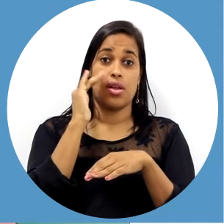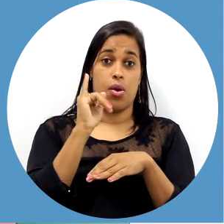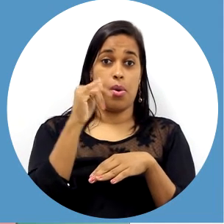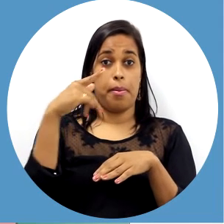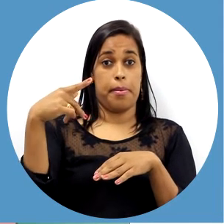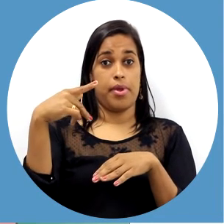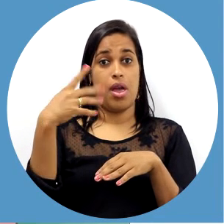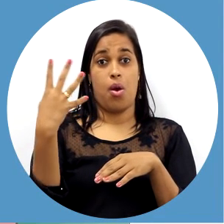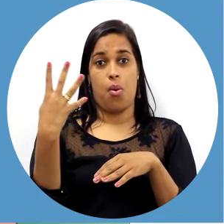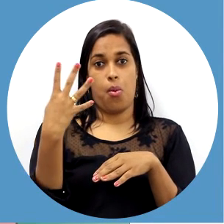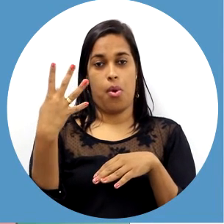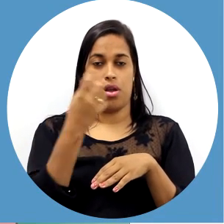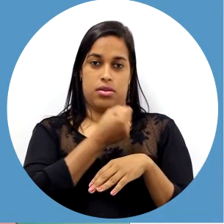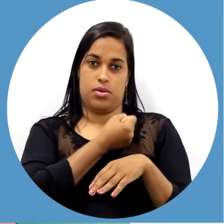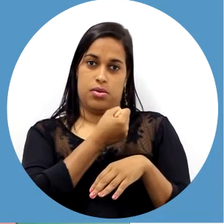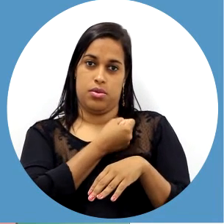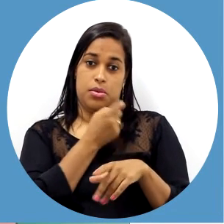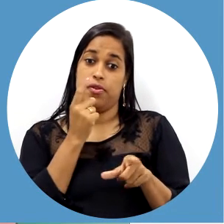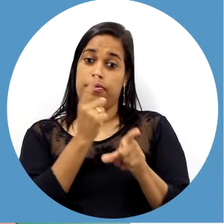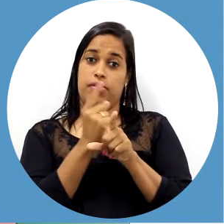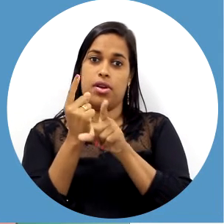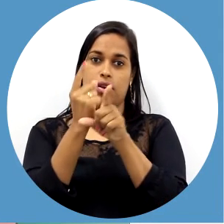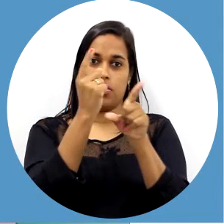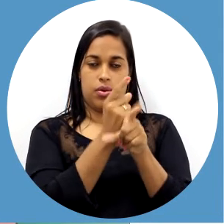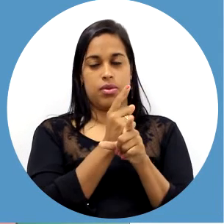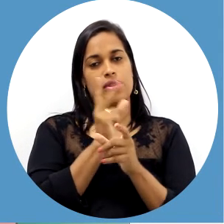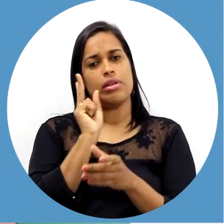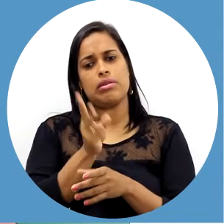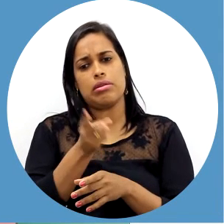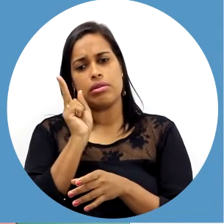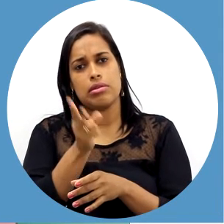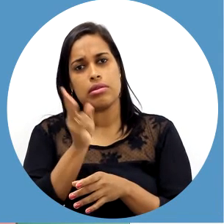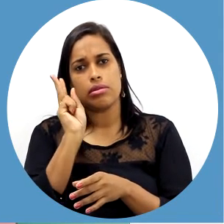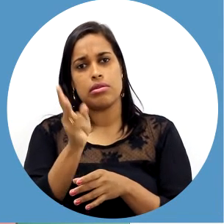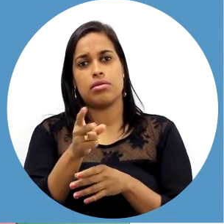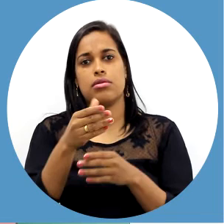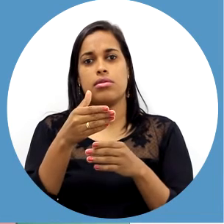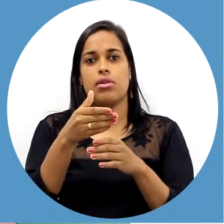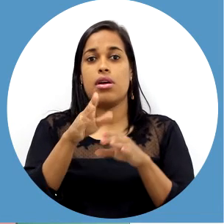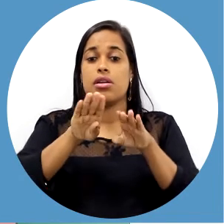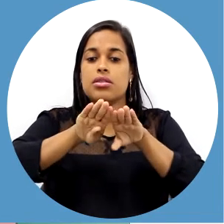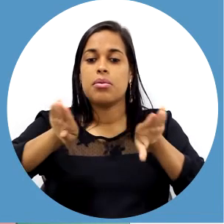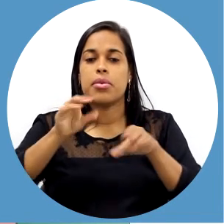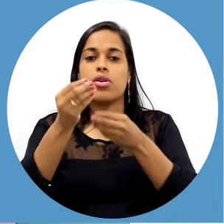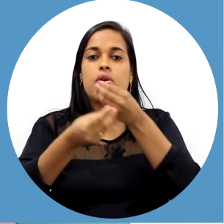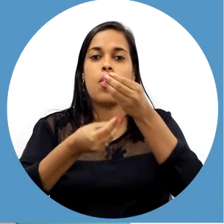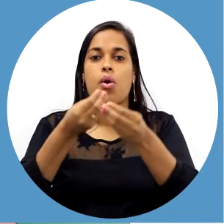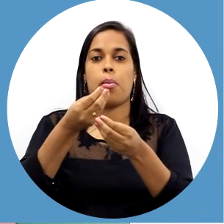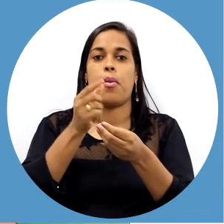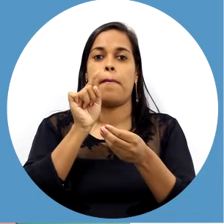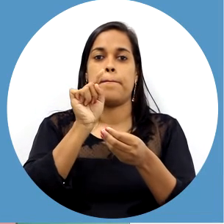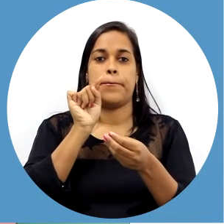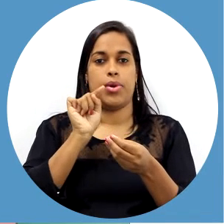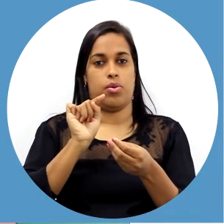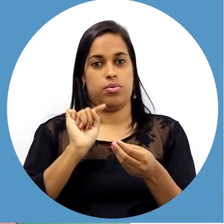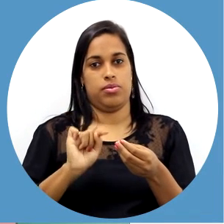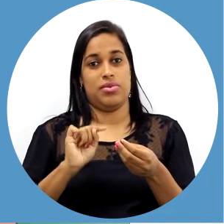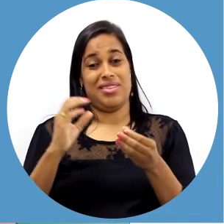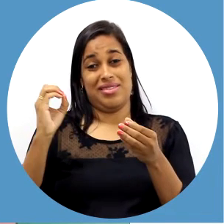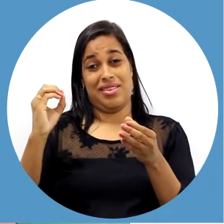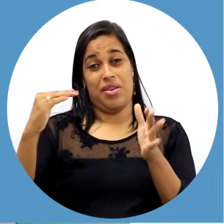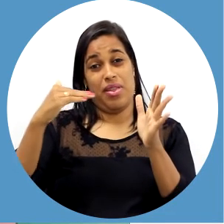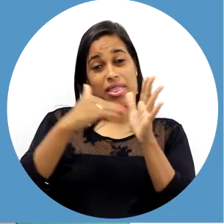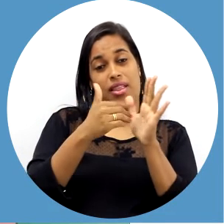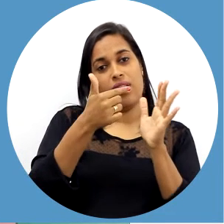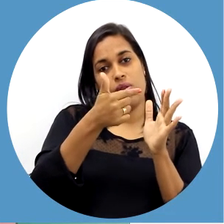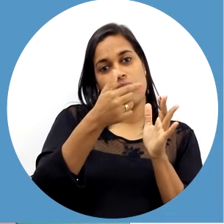O IP ele é formado por 4 números. Você vai encontrar sempre uma sequência separada por pontos. Esses números são de 0